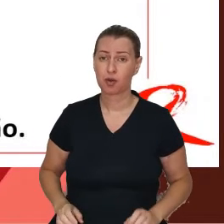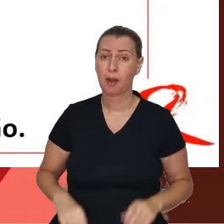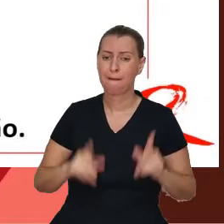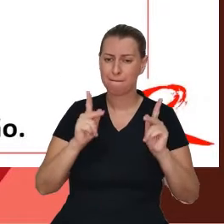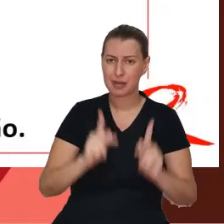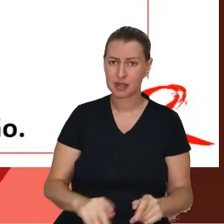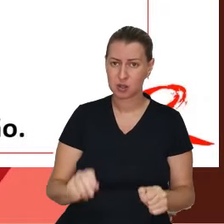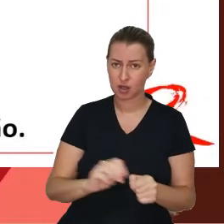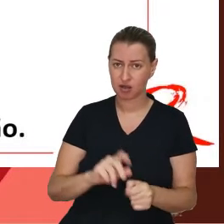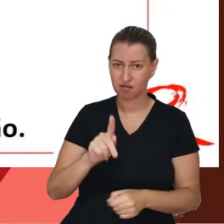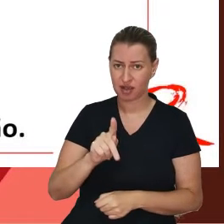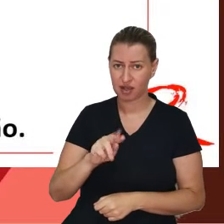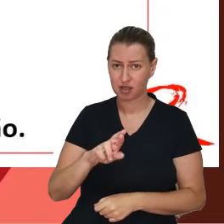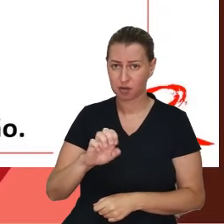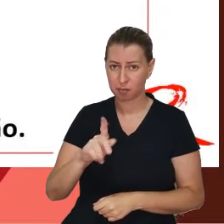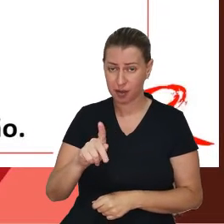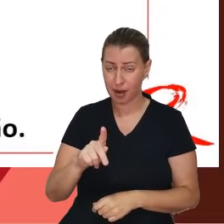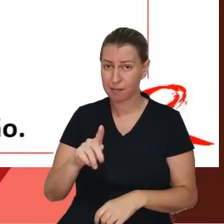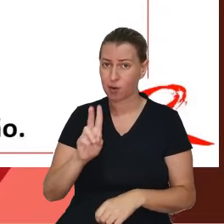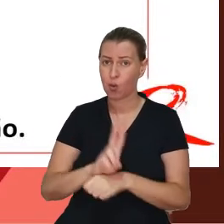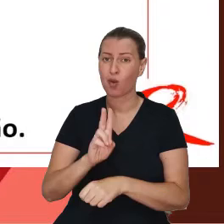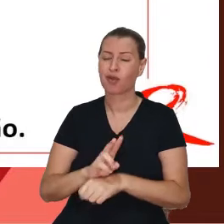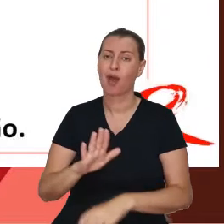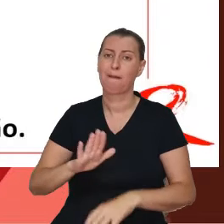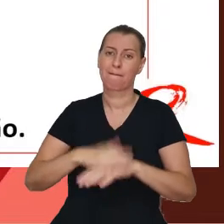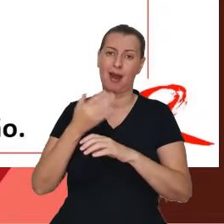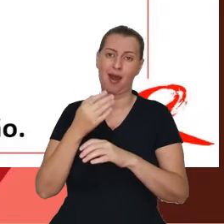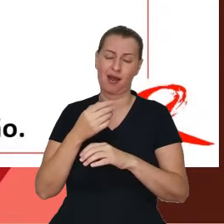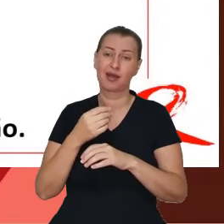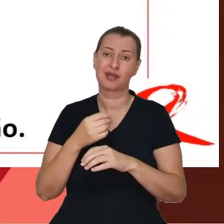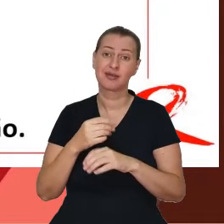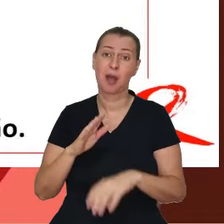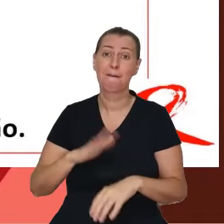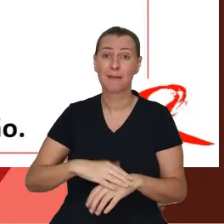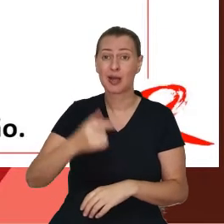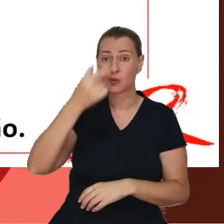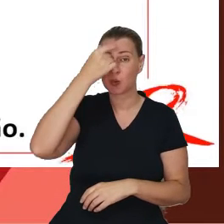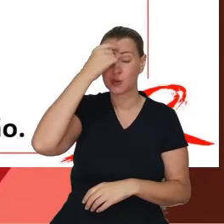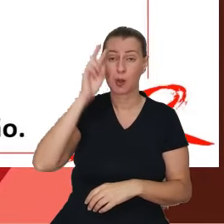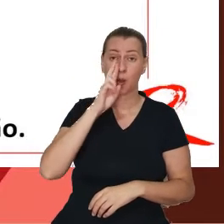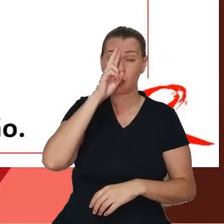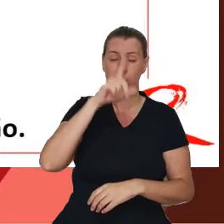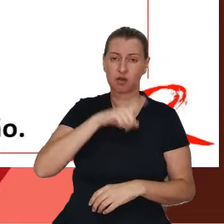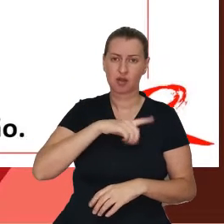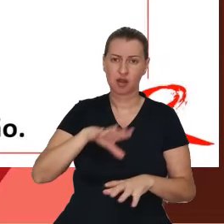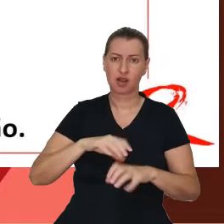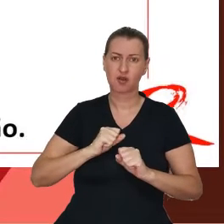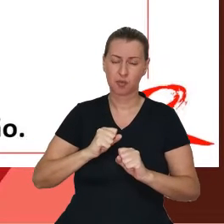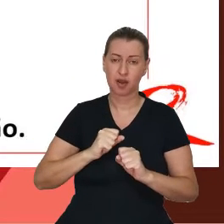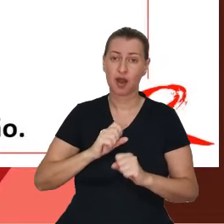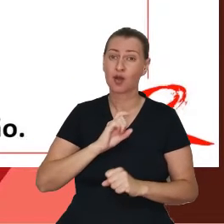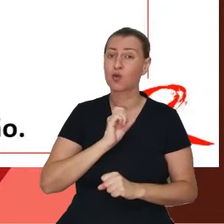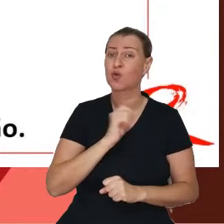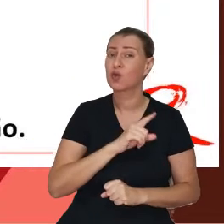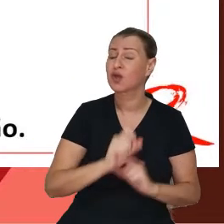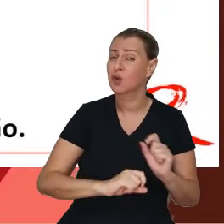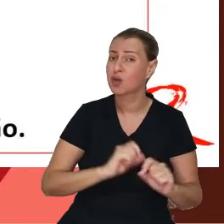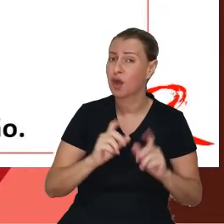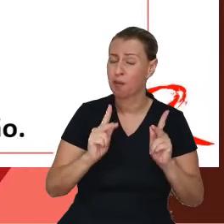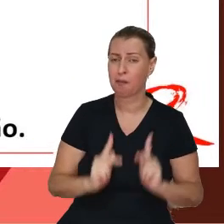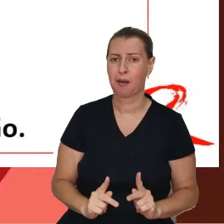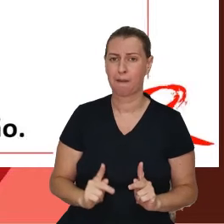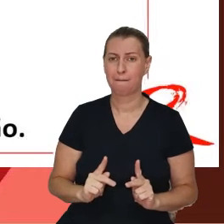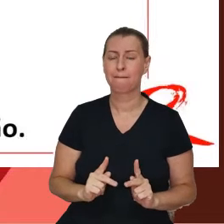um comportamento protetivo e mais consciente do risco que correm do que alguém